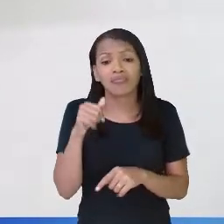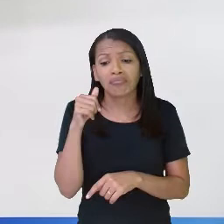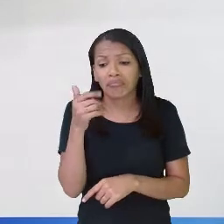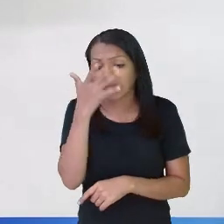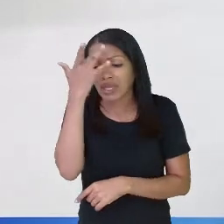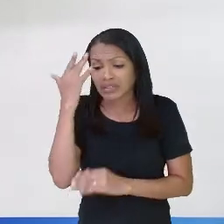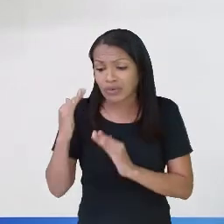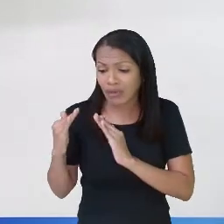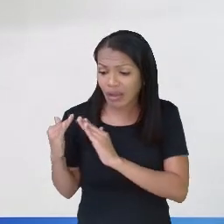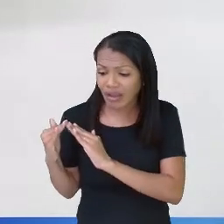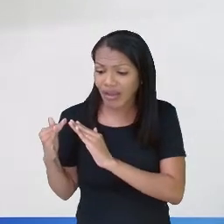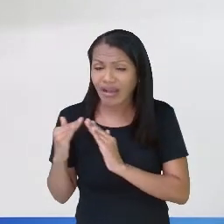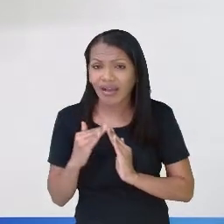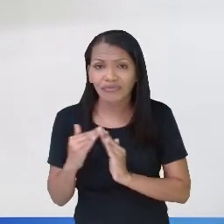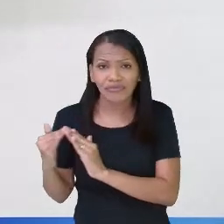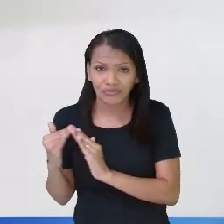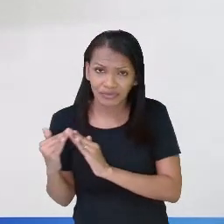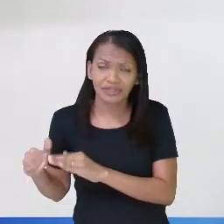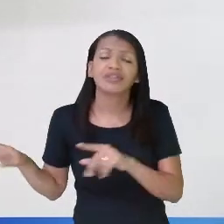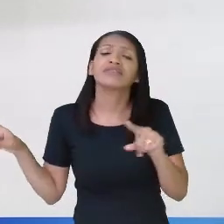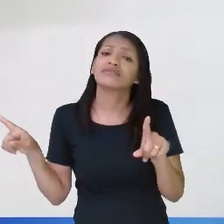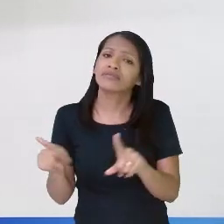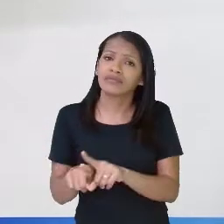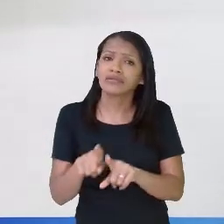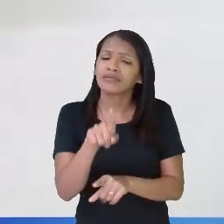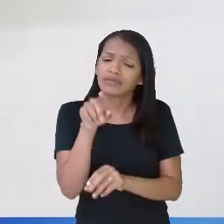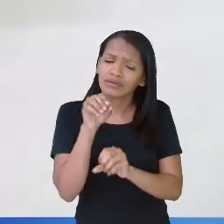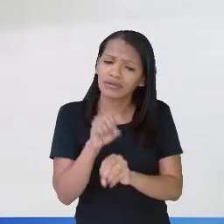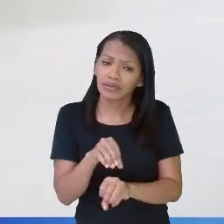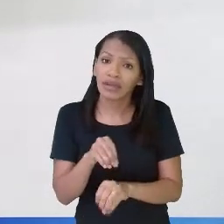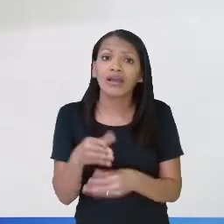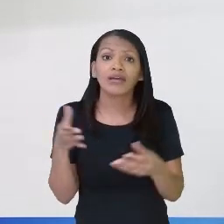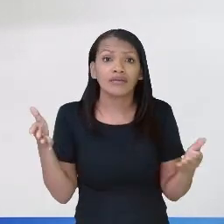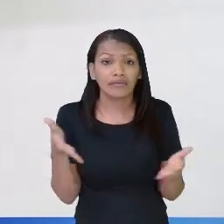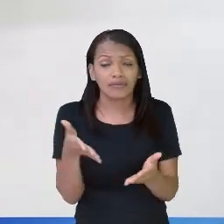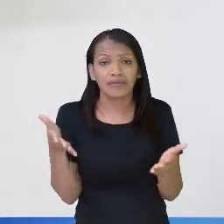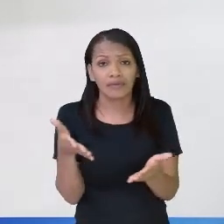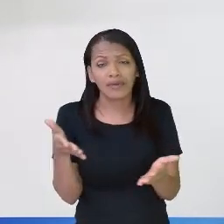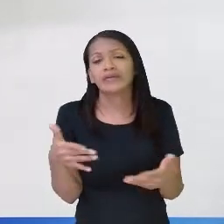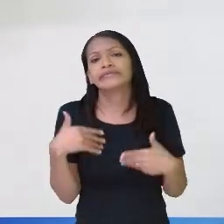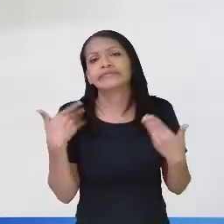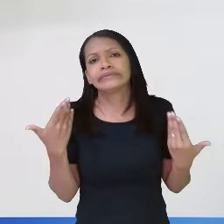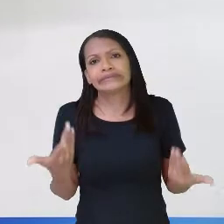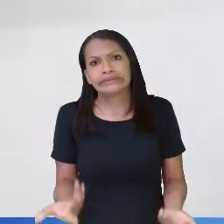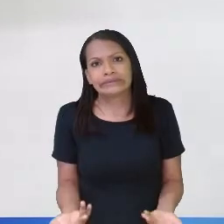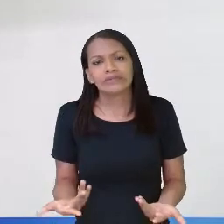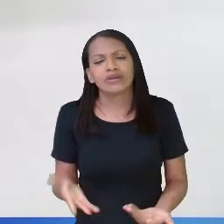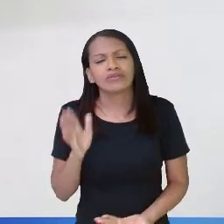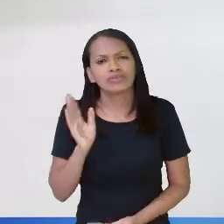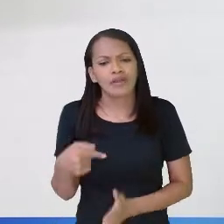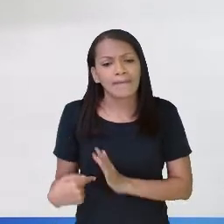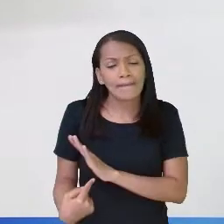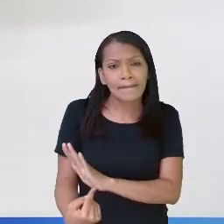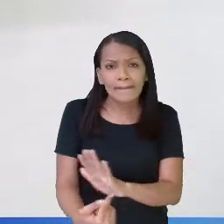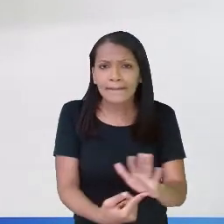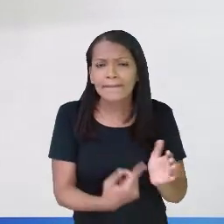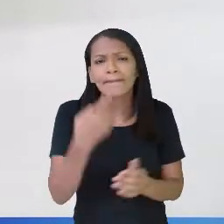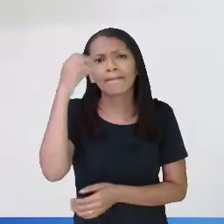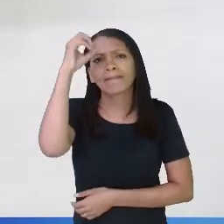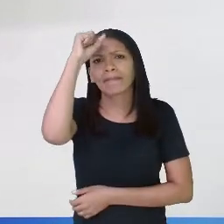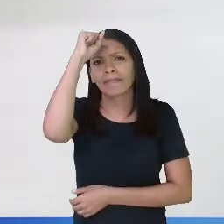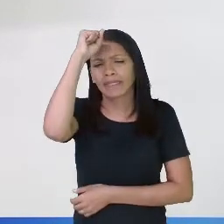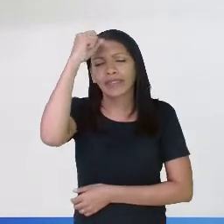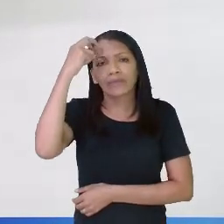o que ensinar. Vocês, claro, também têm. Mas aqui estamos falando agora sobre isso, né? Então, ela já retrata que aprendeu isso,